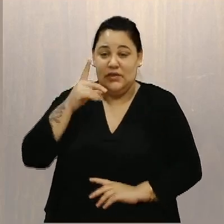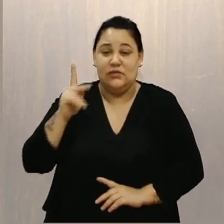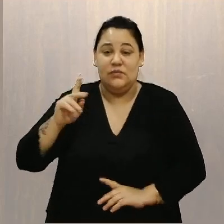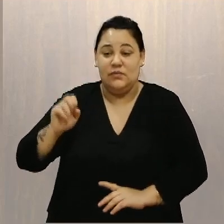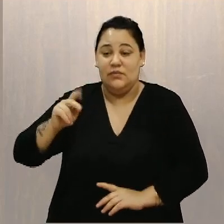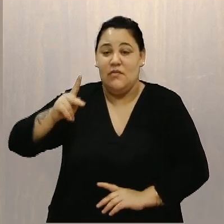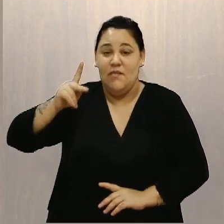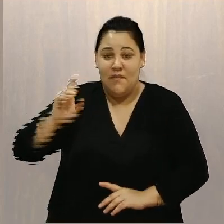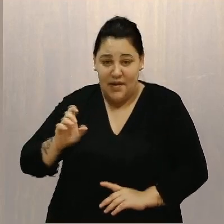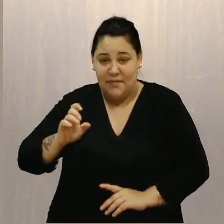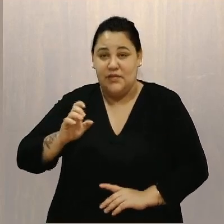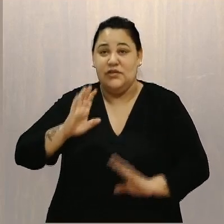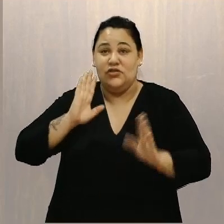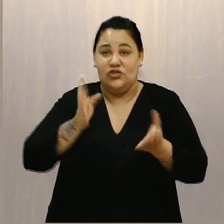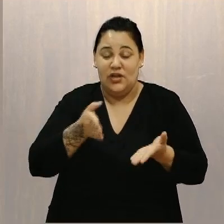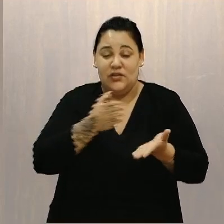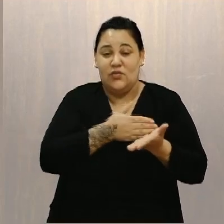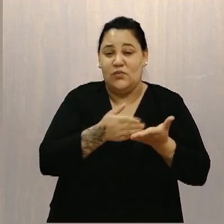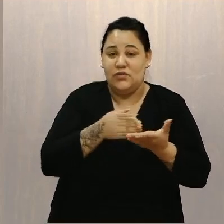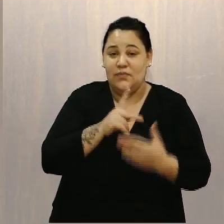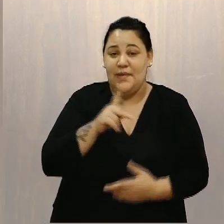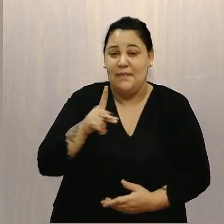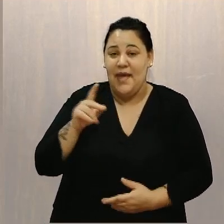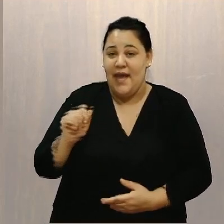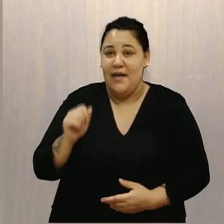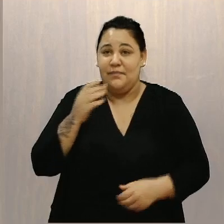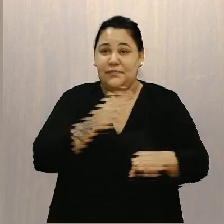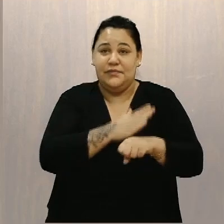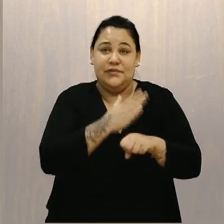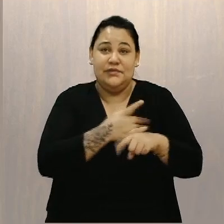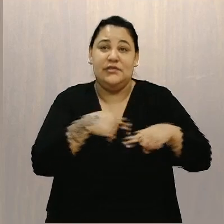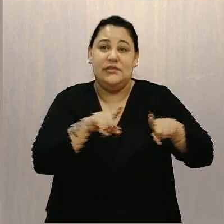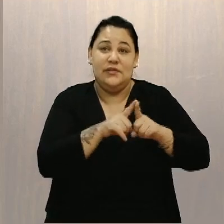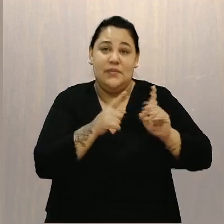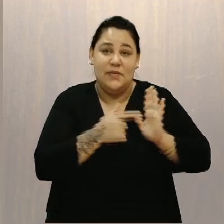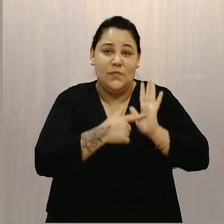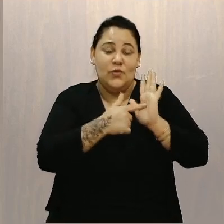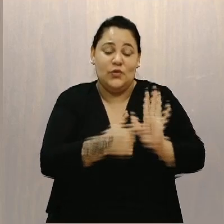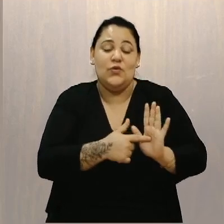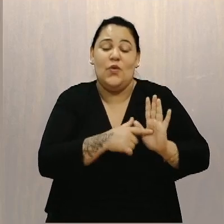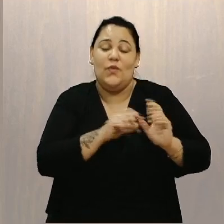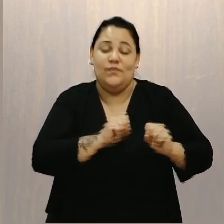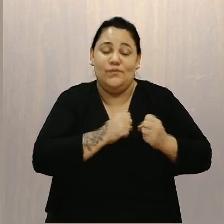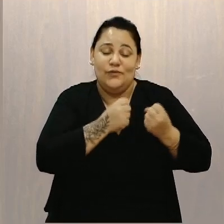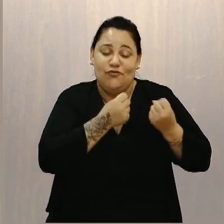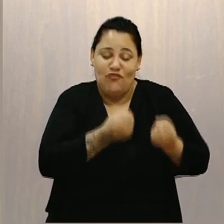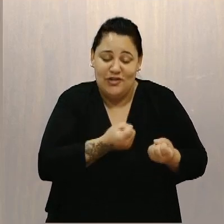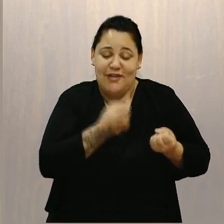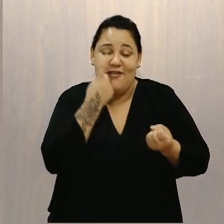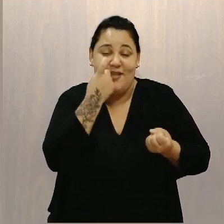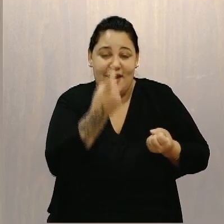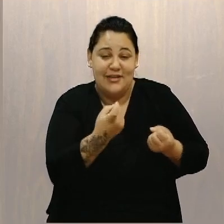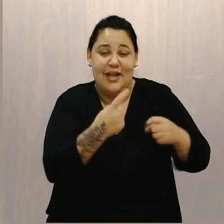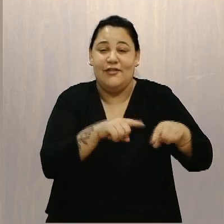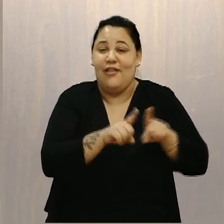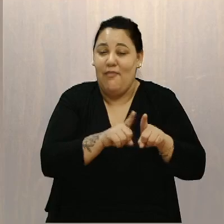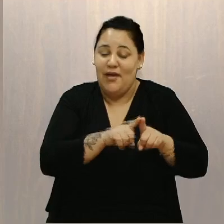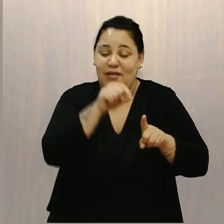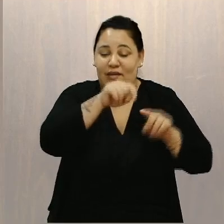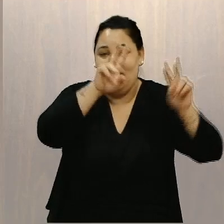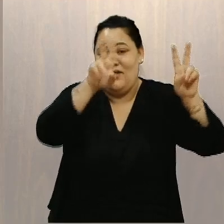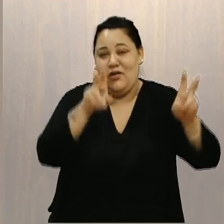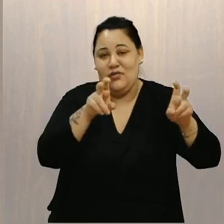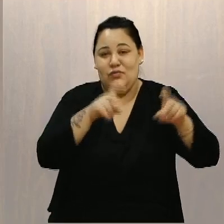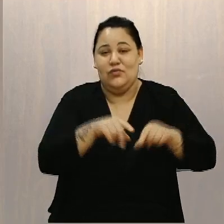que desde o PPA participativo também se demonstrou muito interessado nesta pauta.